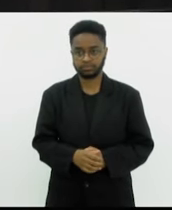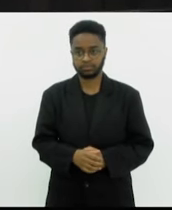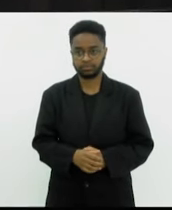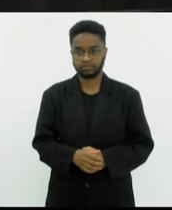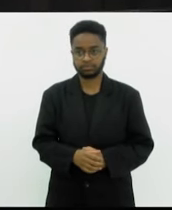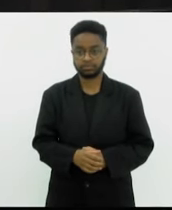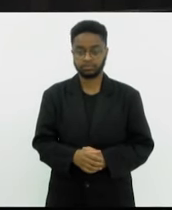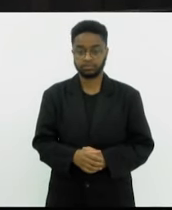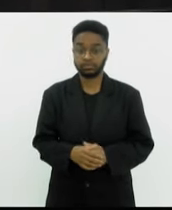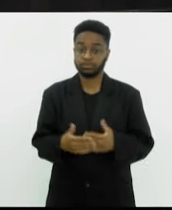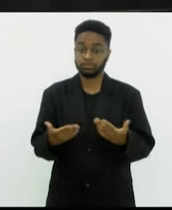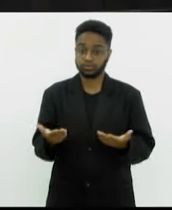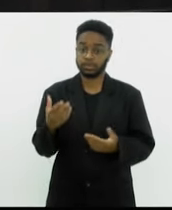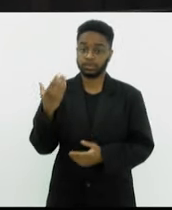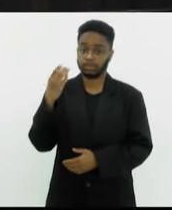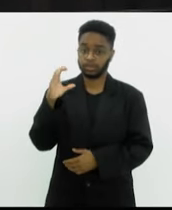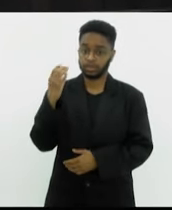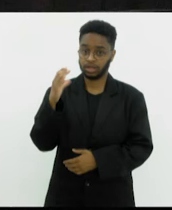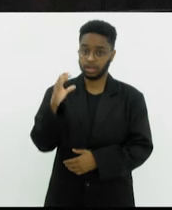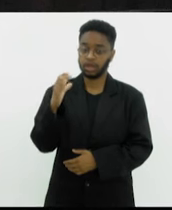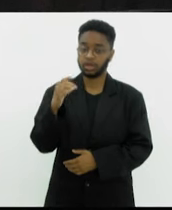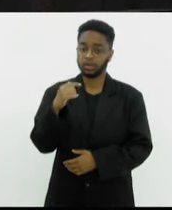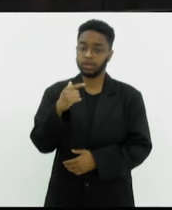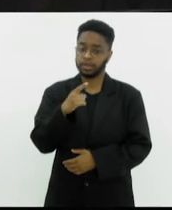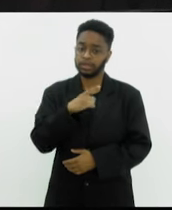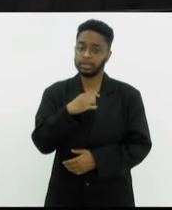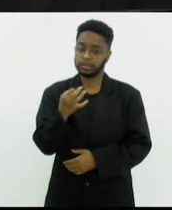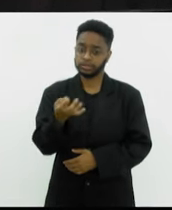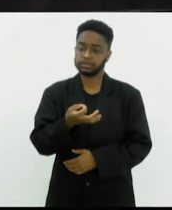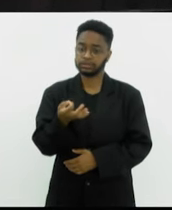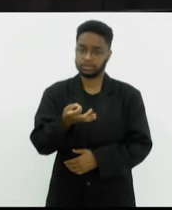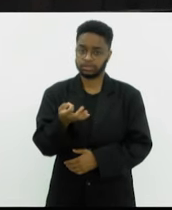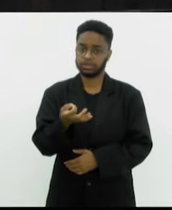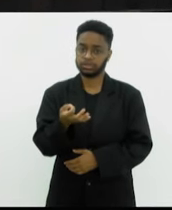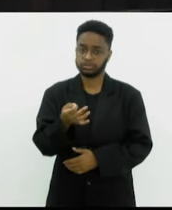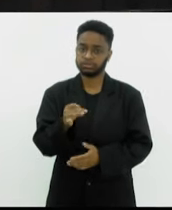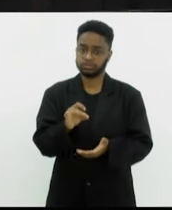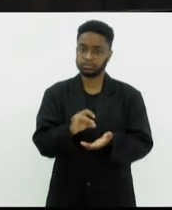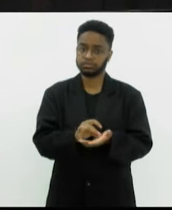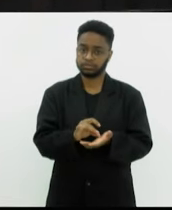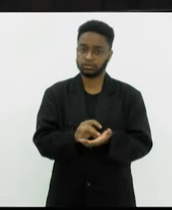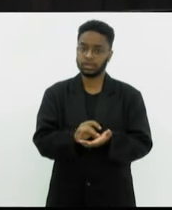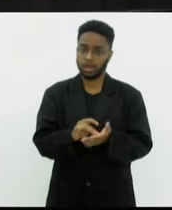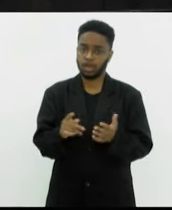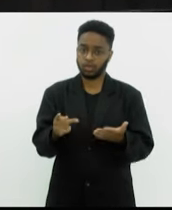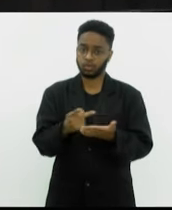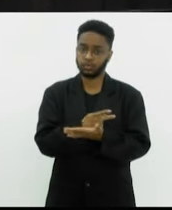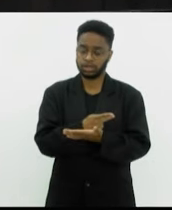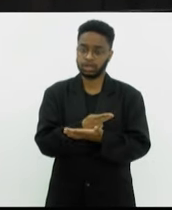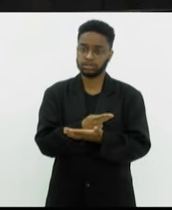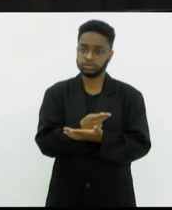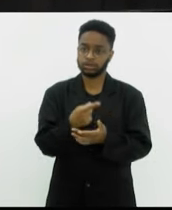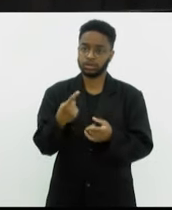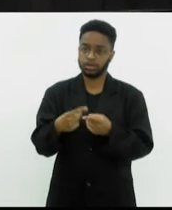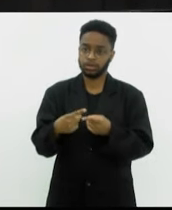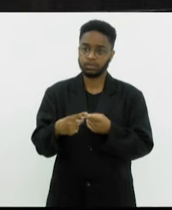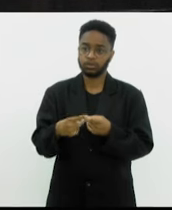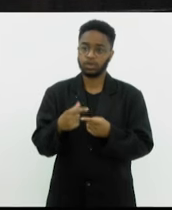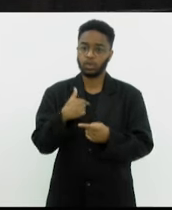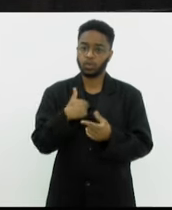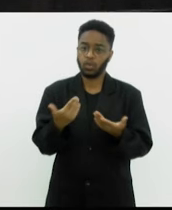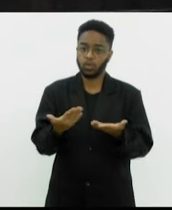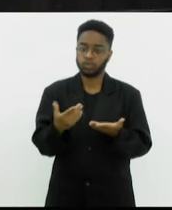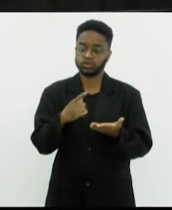E em Niterói, eu tenho certeza que essa máxima é mais do que verdadeira. Eu vinha de uma agenda